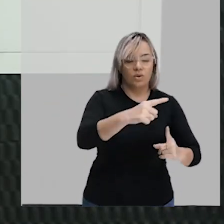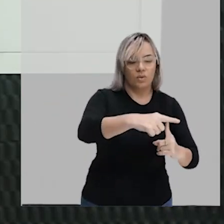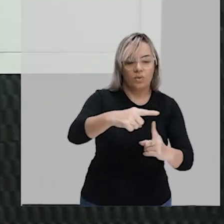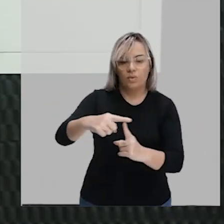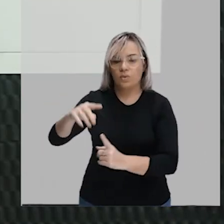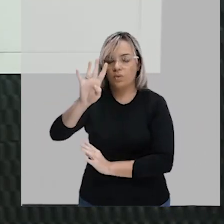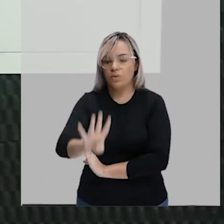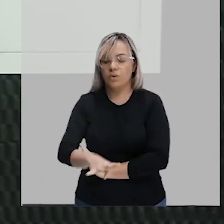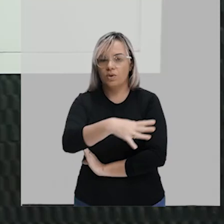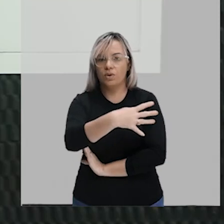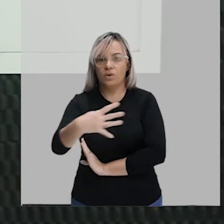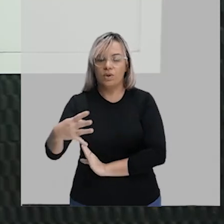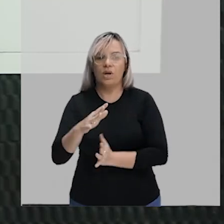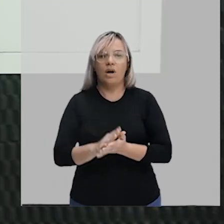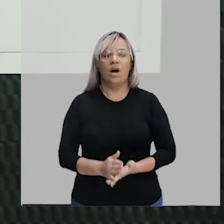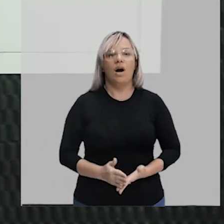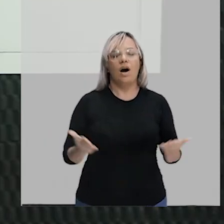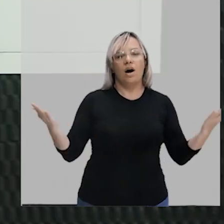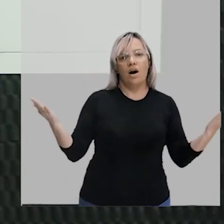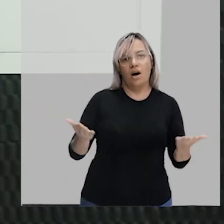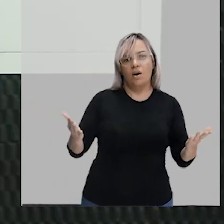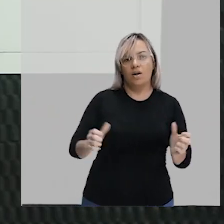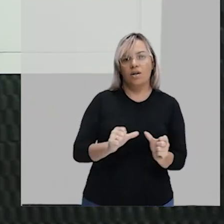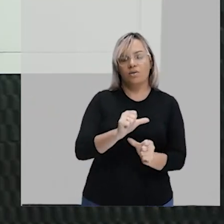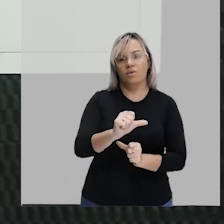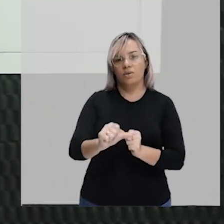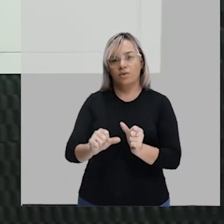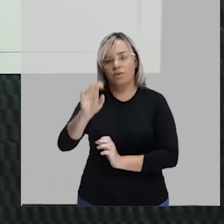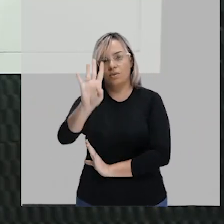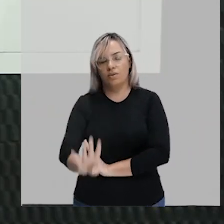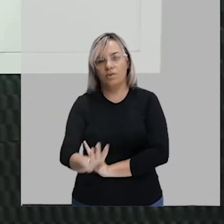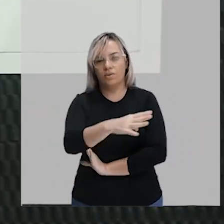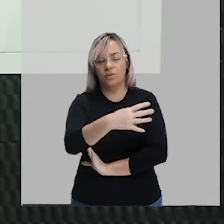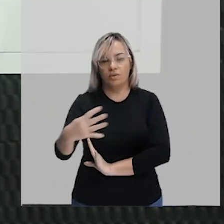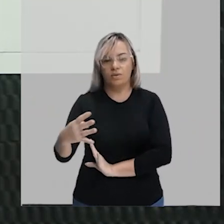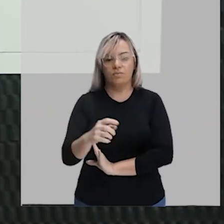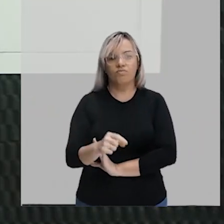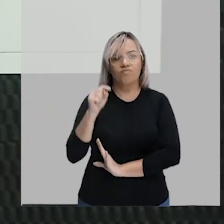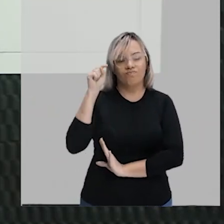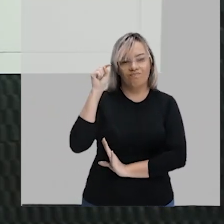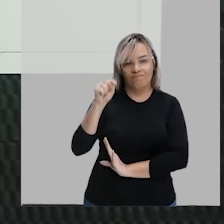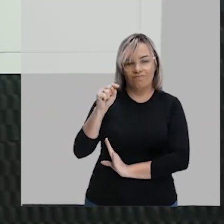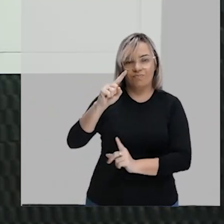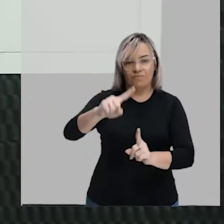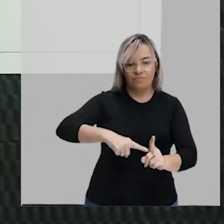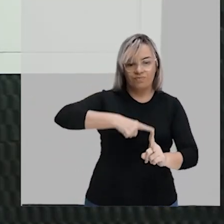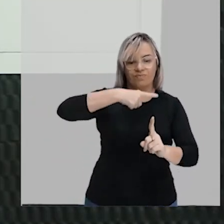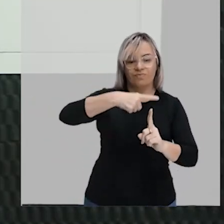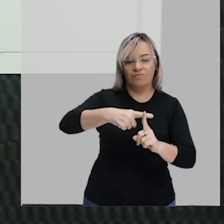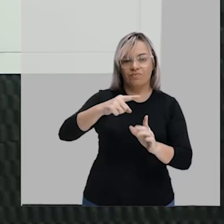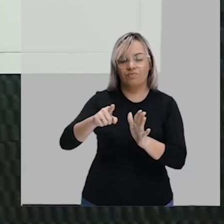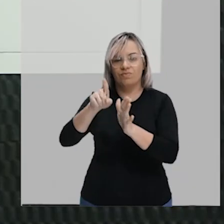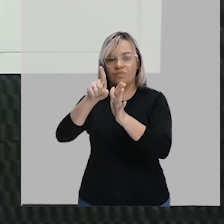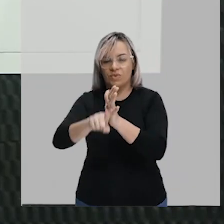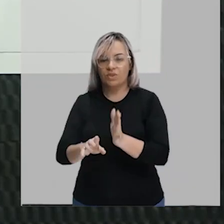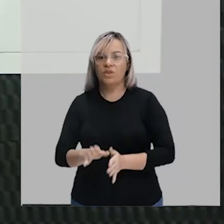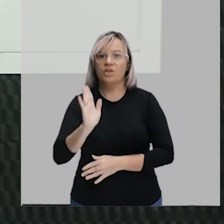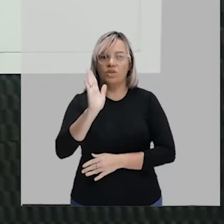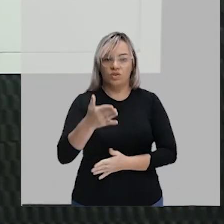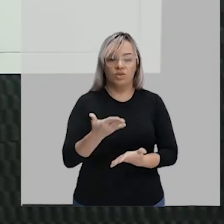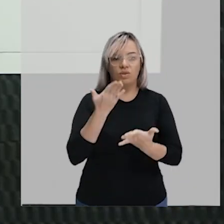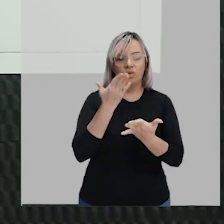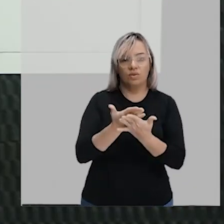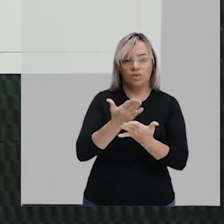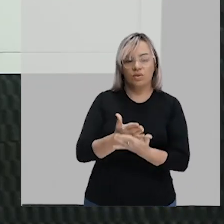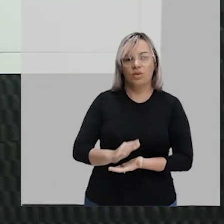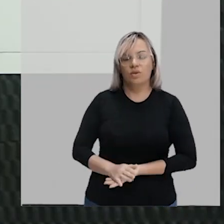matrizes e estamos agora trabalhando nas operações, tá? Dentre as quais adição e subtração nós já estudamos,